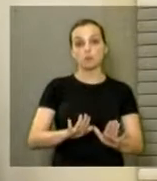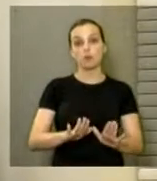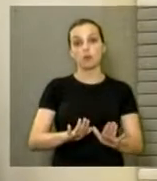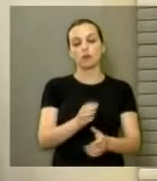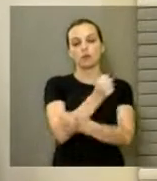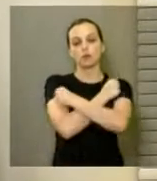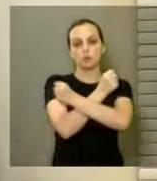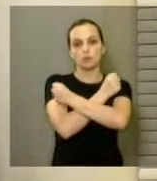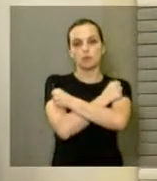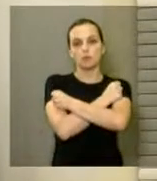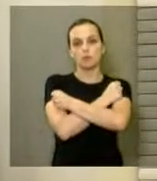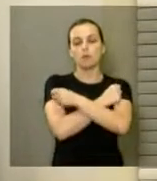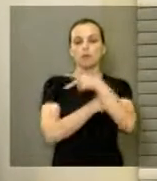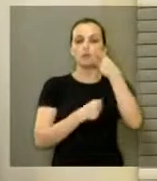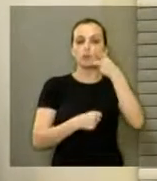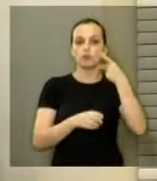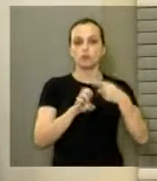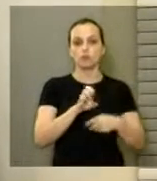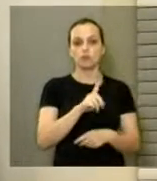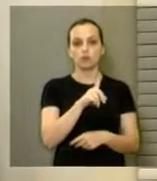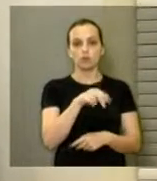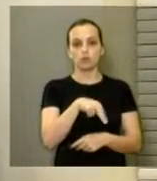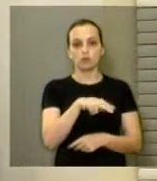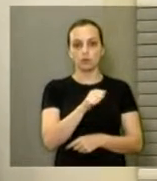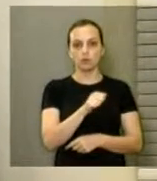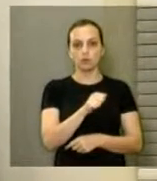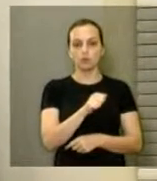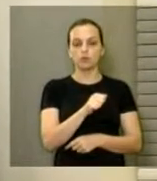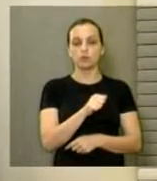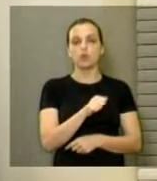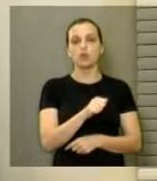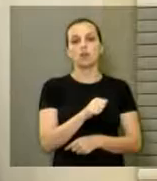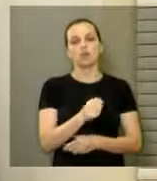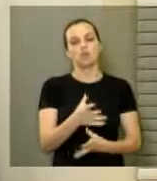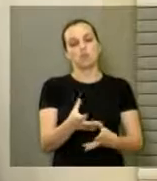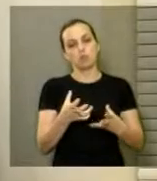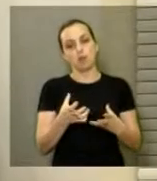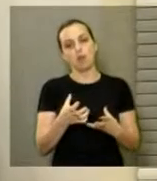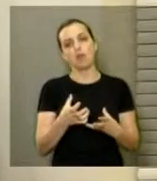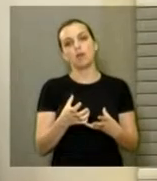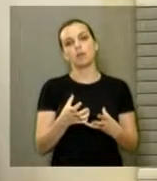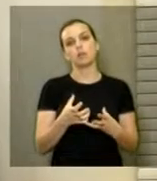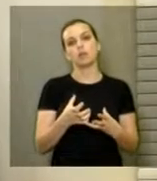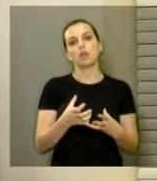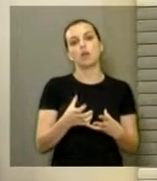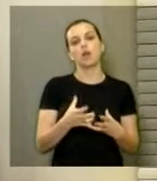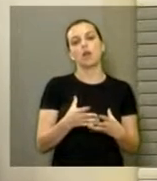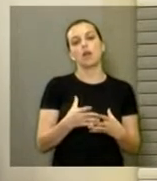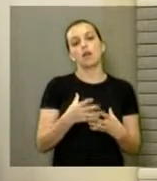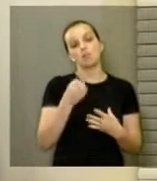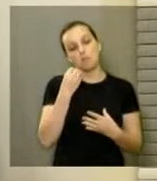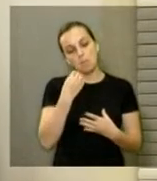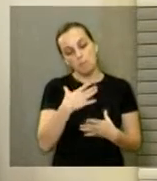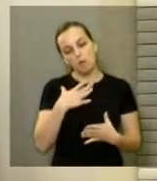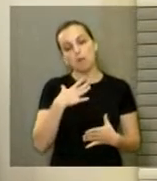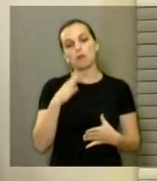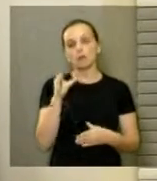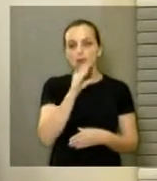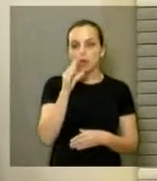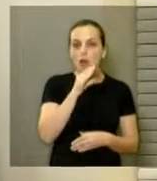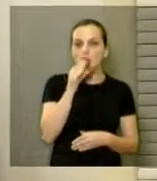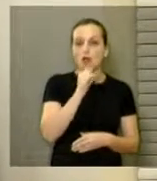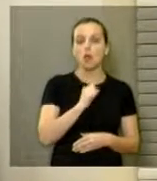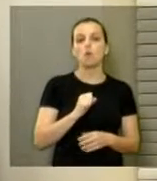um abraço para a vereadora Edna, que eu espero que ela se recupere rapidamente. A mesma ontem tirou